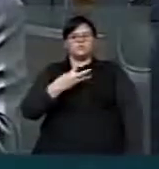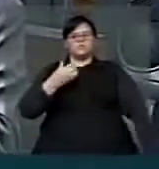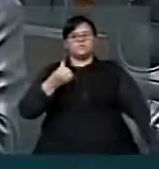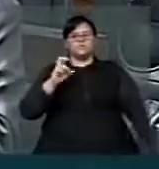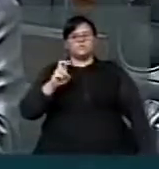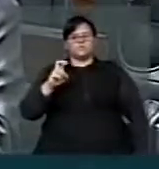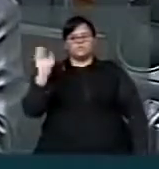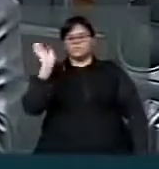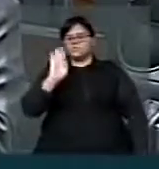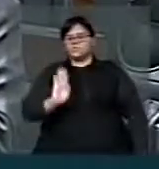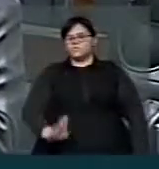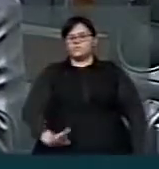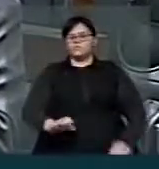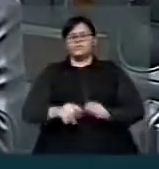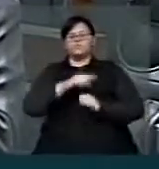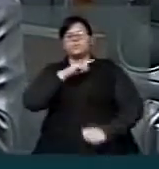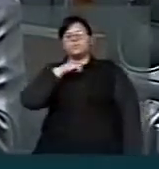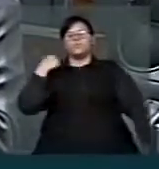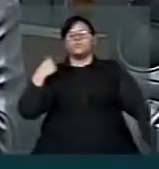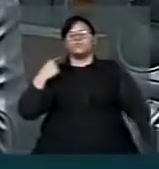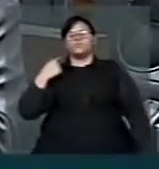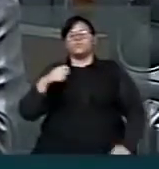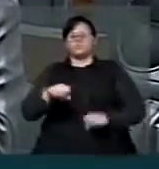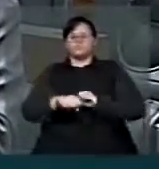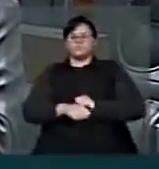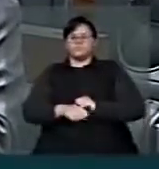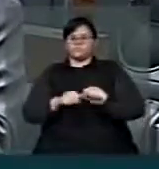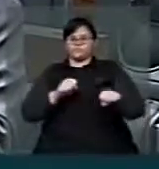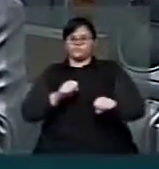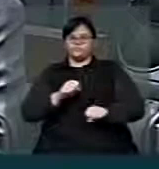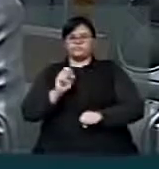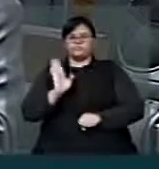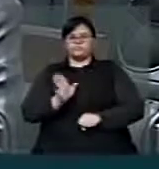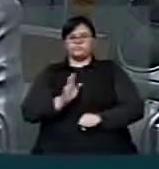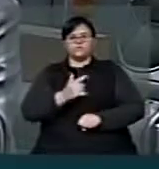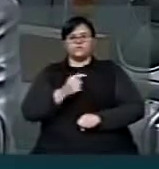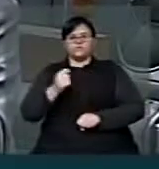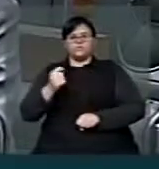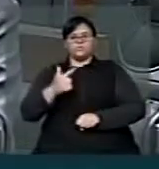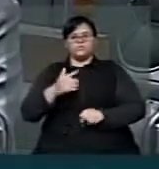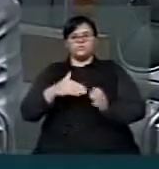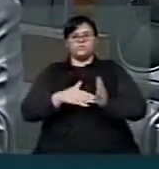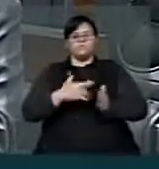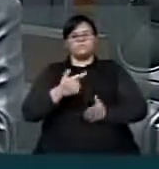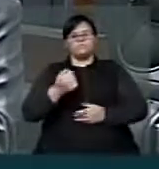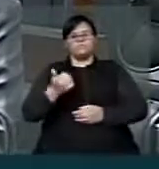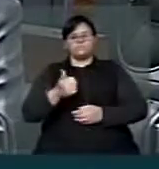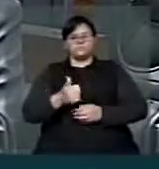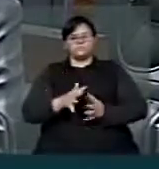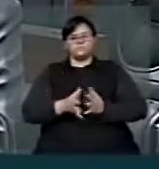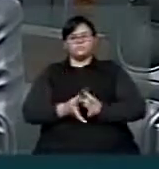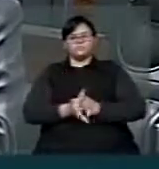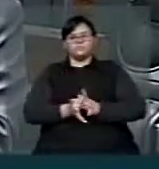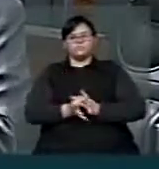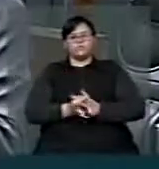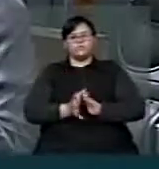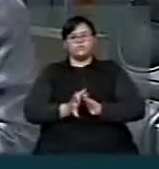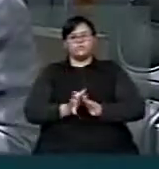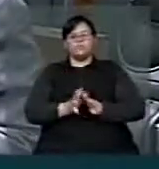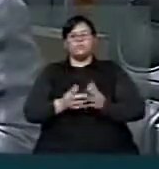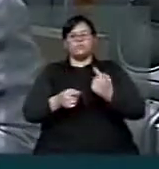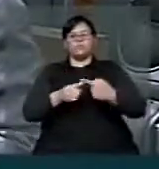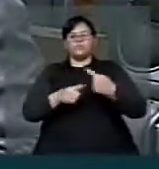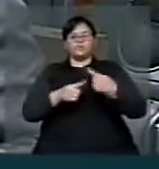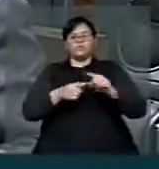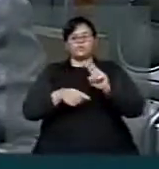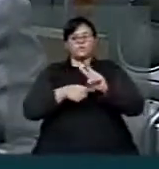365 brasileiros foram mortos entre 2002 e 2011 ao defenderem direitos humanos e o